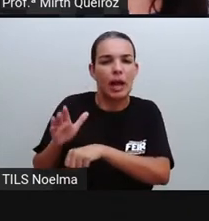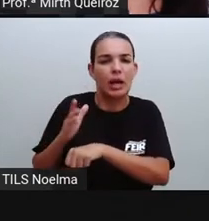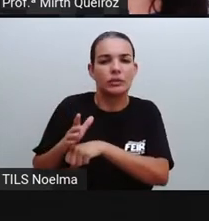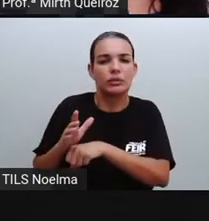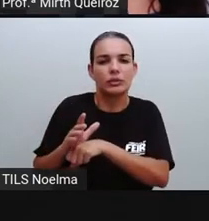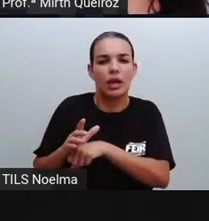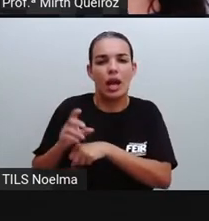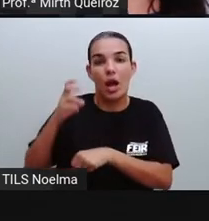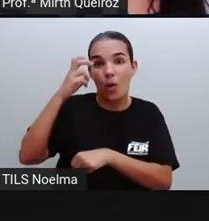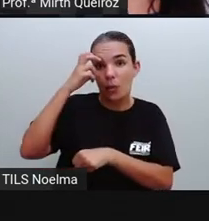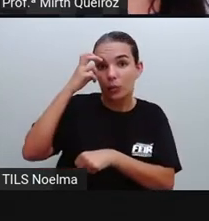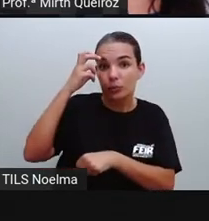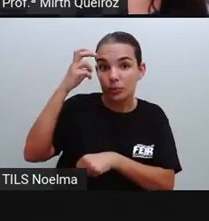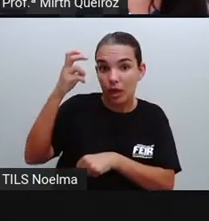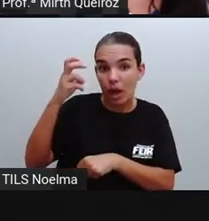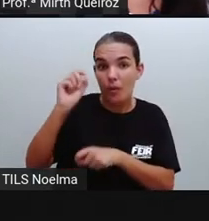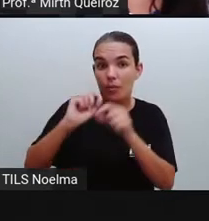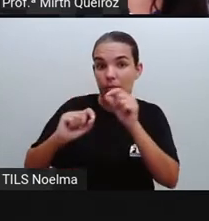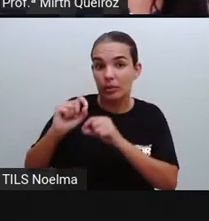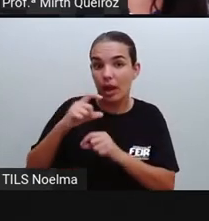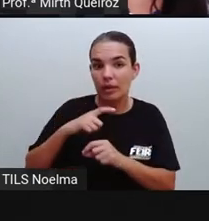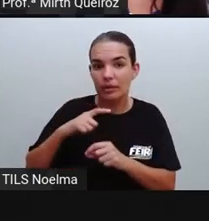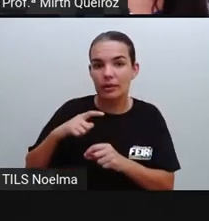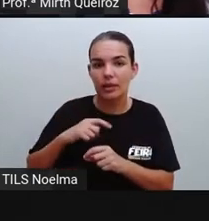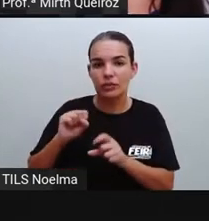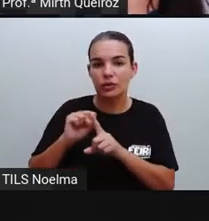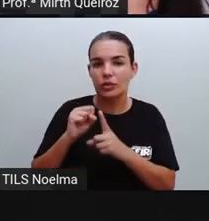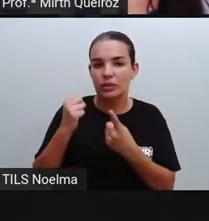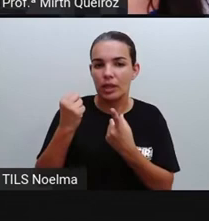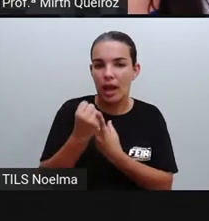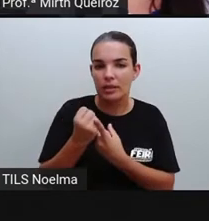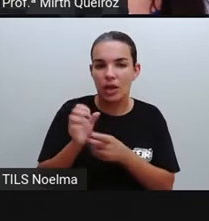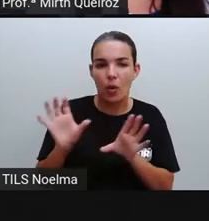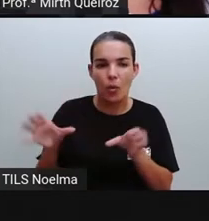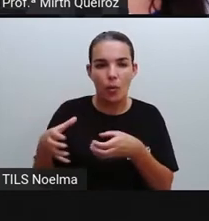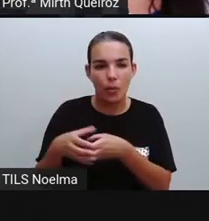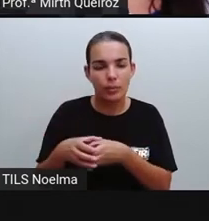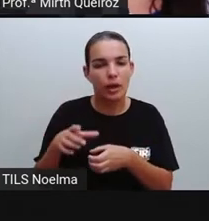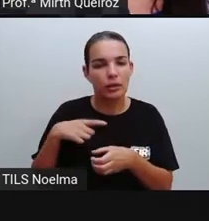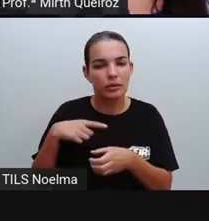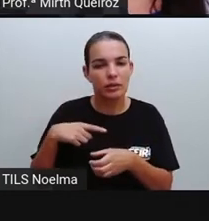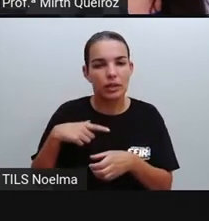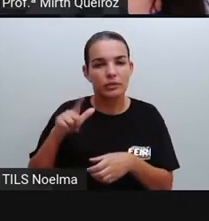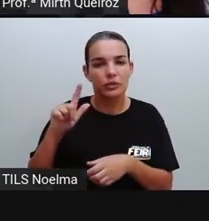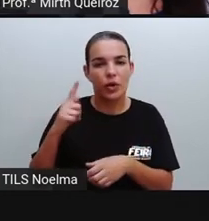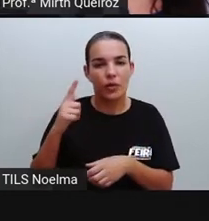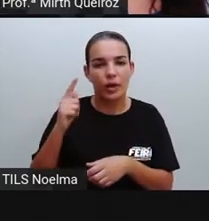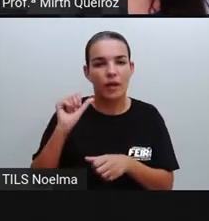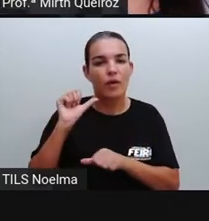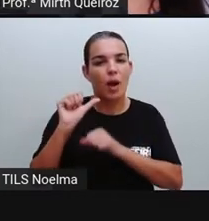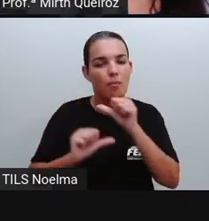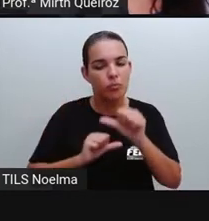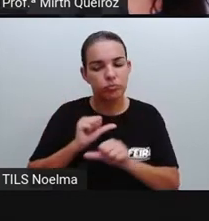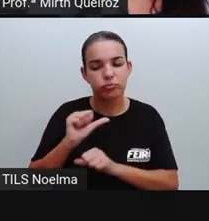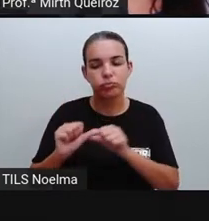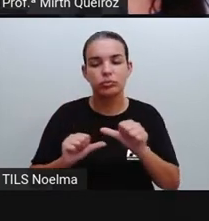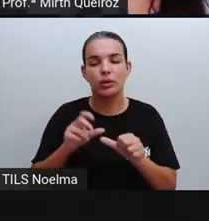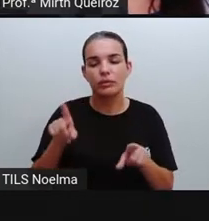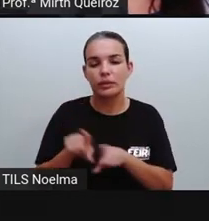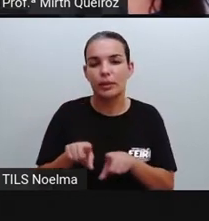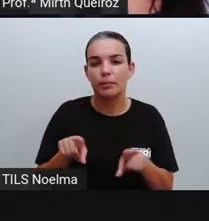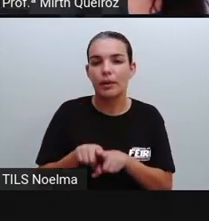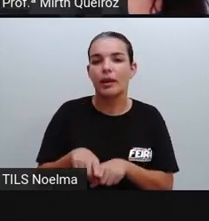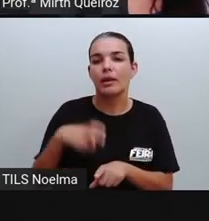ou espaços geográficos, mudam seguindo aí a tendência cultural, né? Conforme vai mudando essa tendência